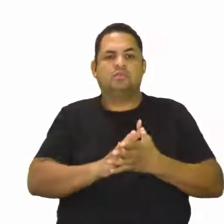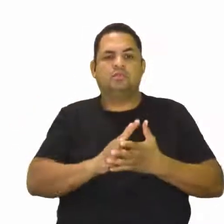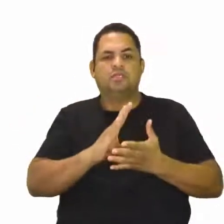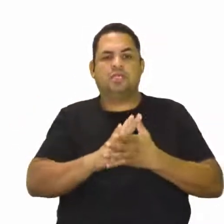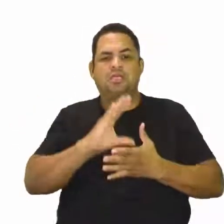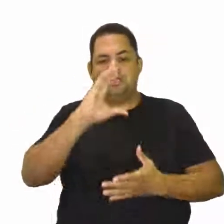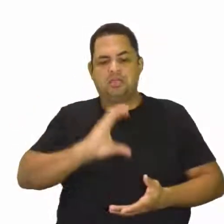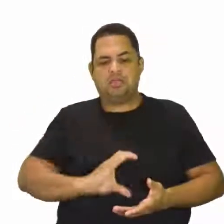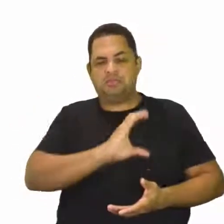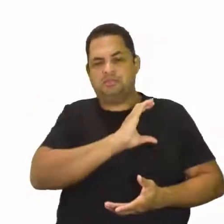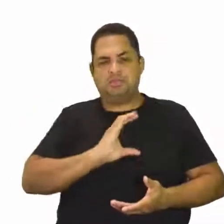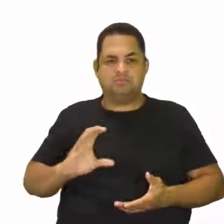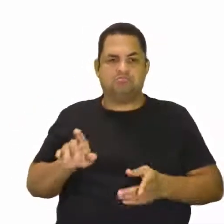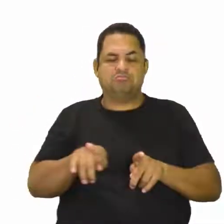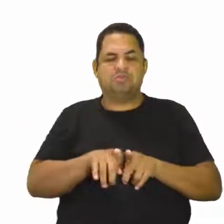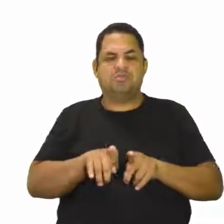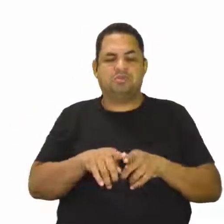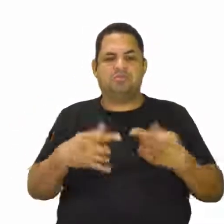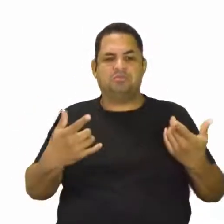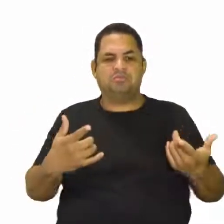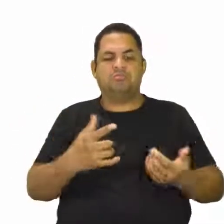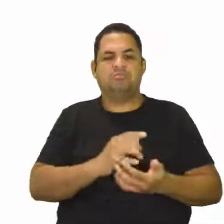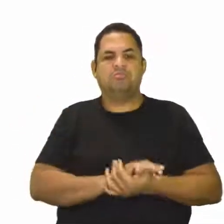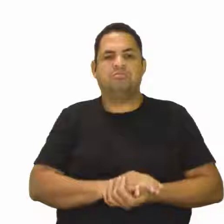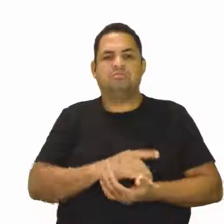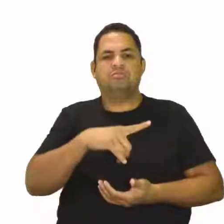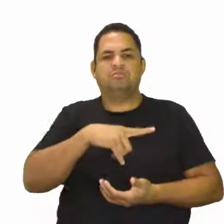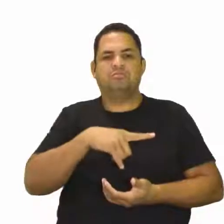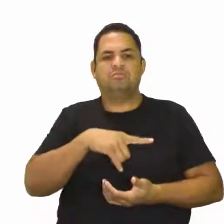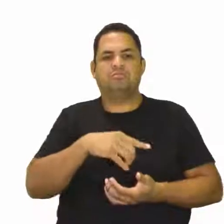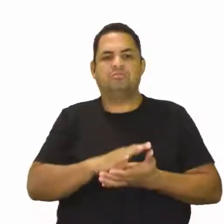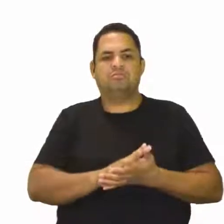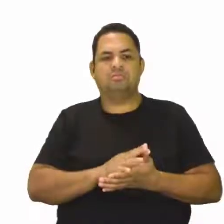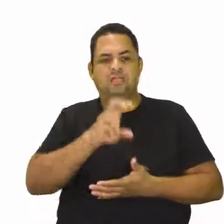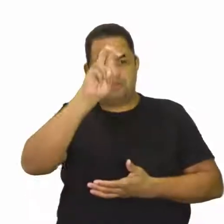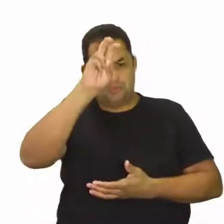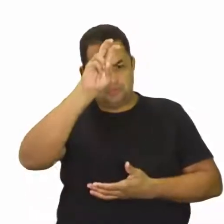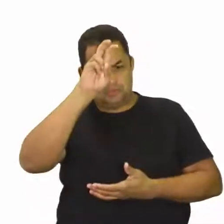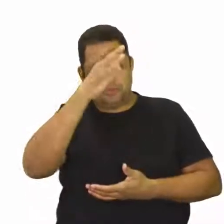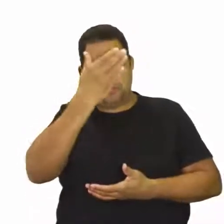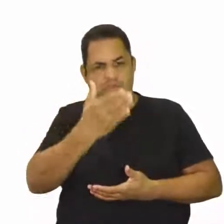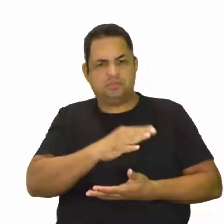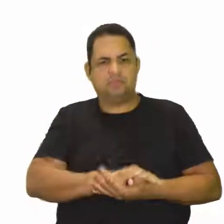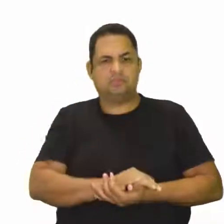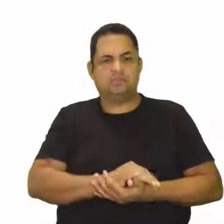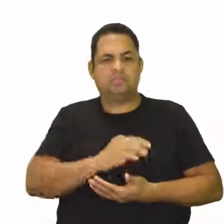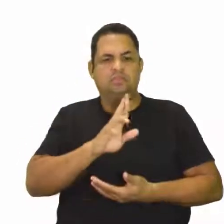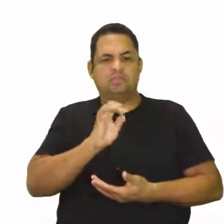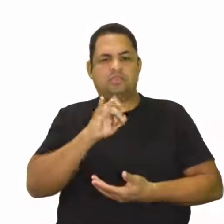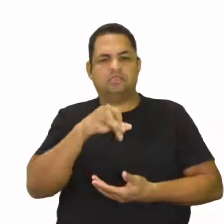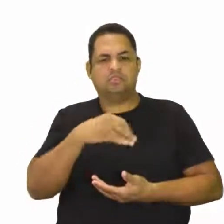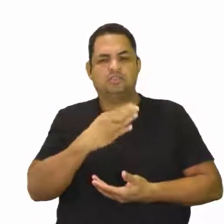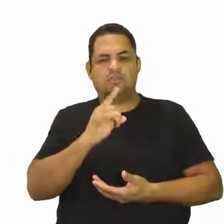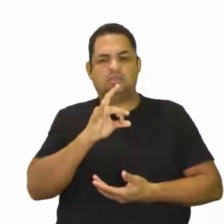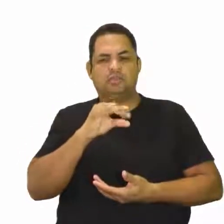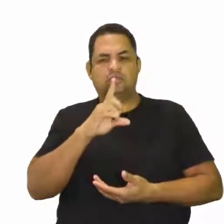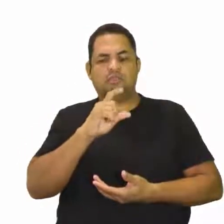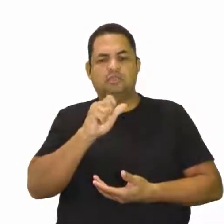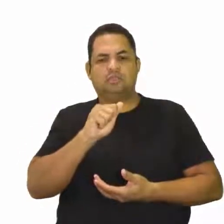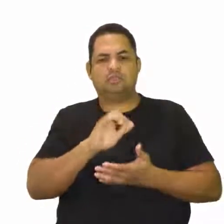cristão, Jerusalém. Nós temos aqui o Egito, aqui embaixo, Transjordânia